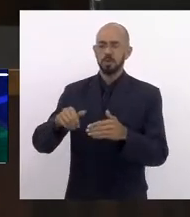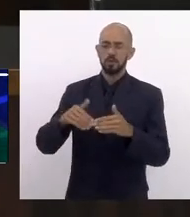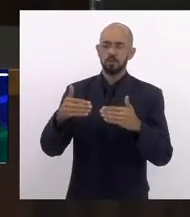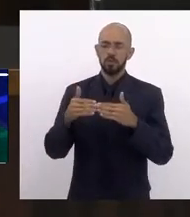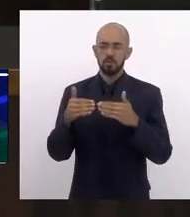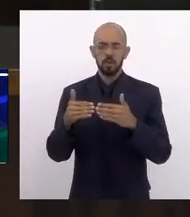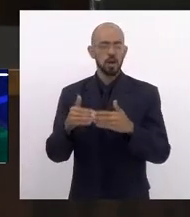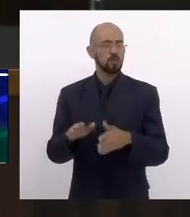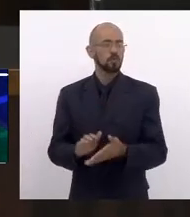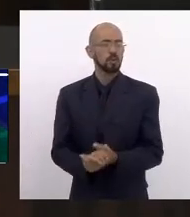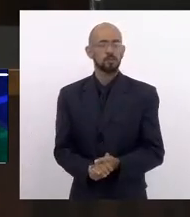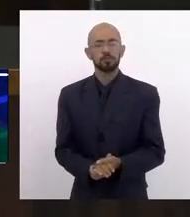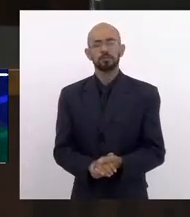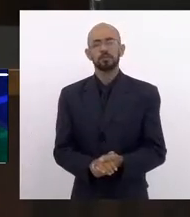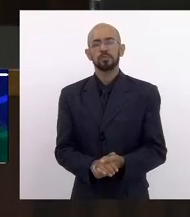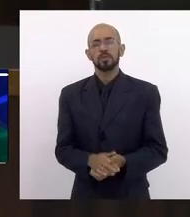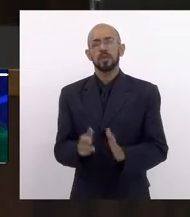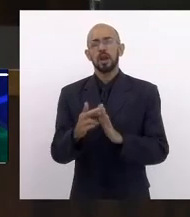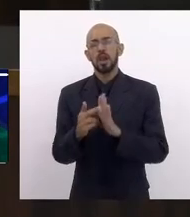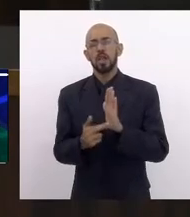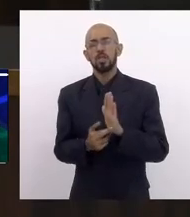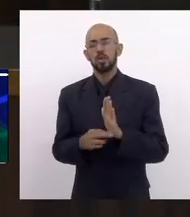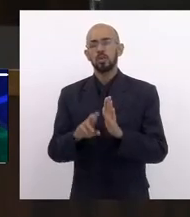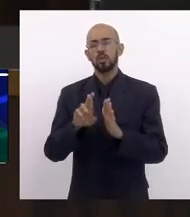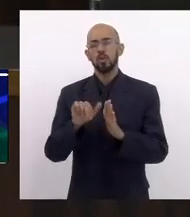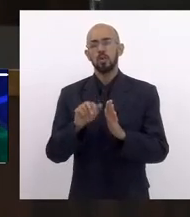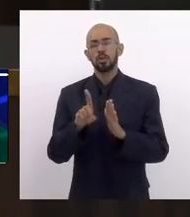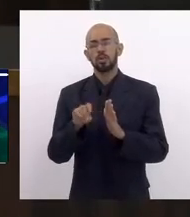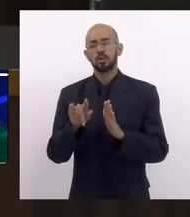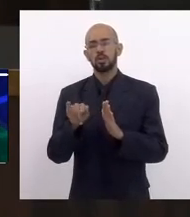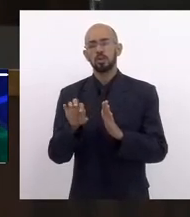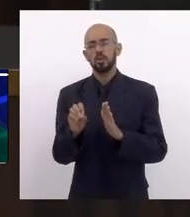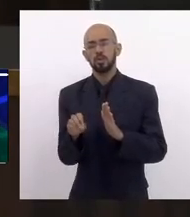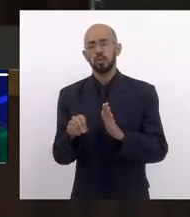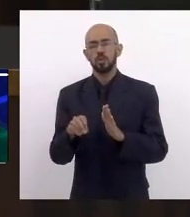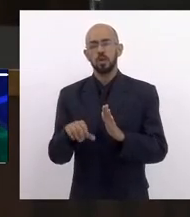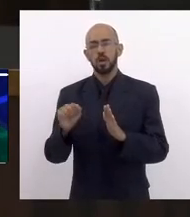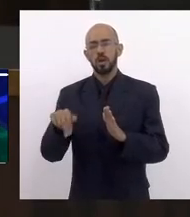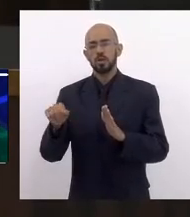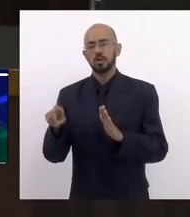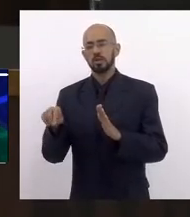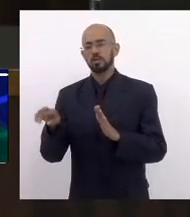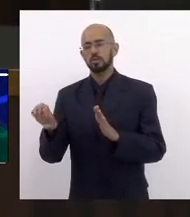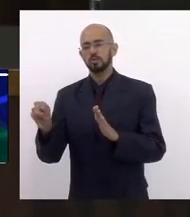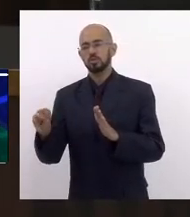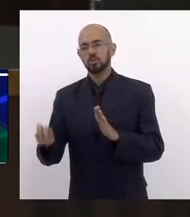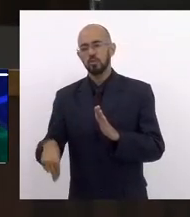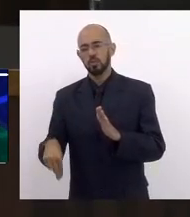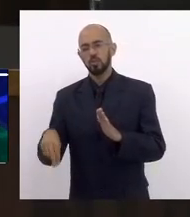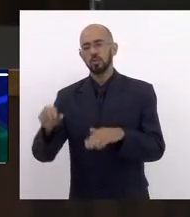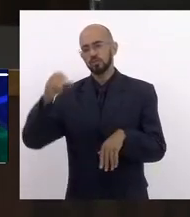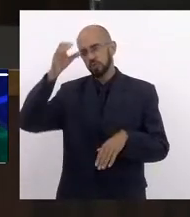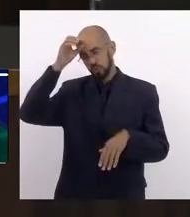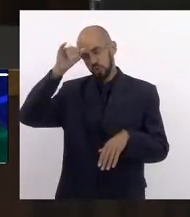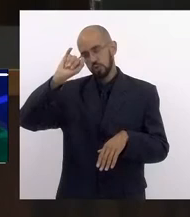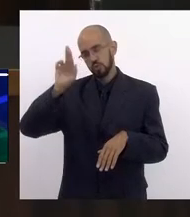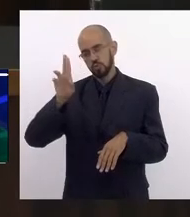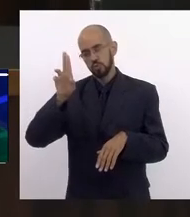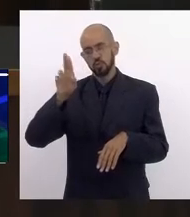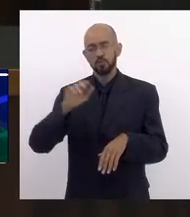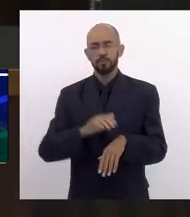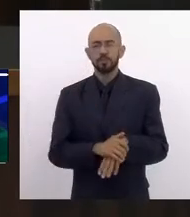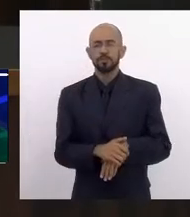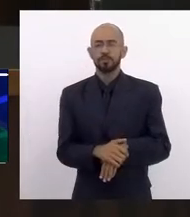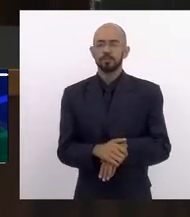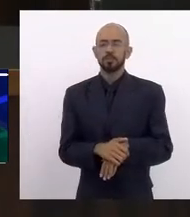favorável. Relatores, deputado Rodrigo Amorim, Anderson Moraes, Rodrigo Amorim, Anderson Moraes, Tia Ju, Rodrigo Amorim e Anderson Moraes.